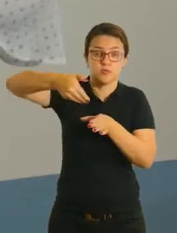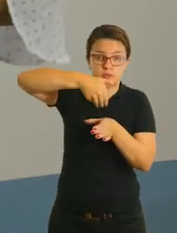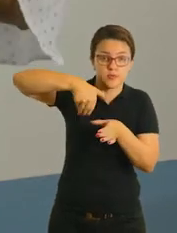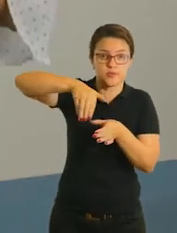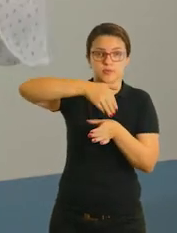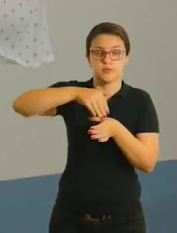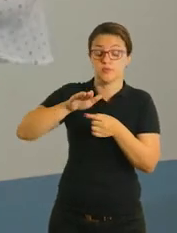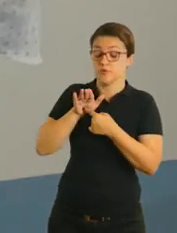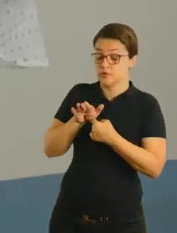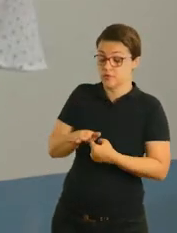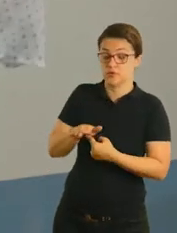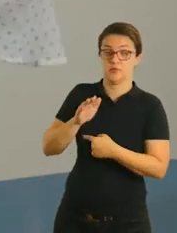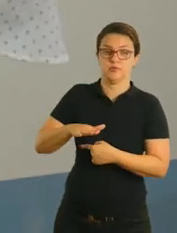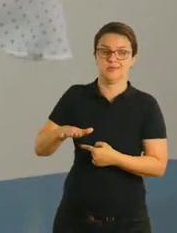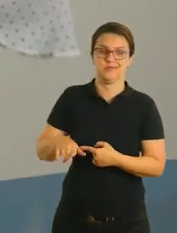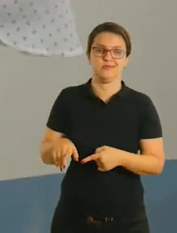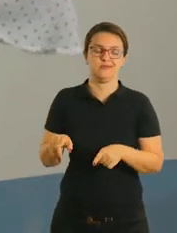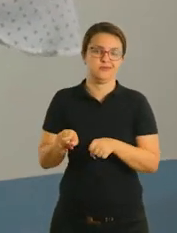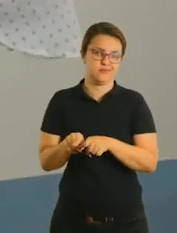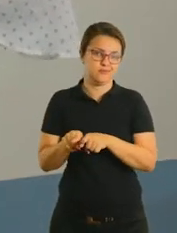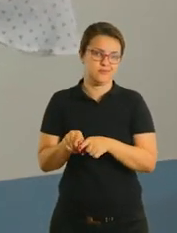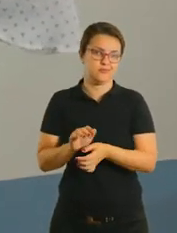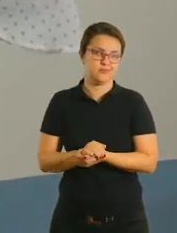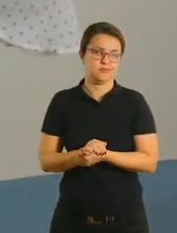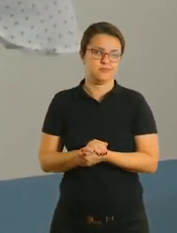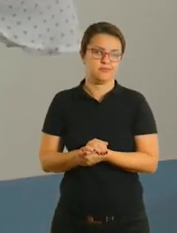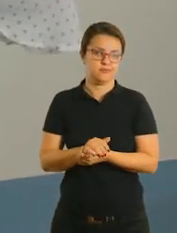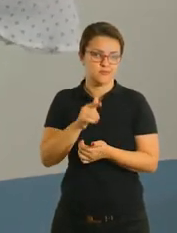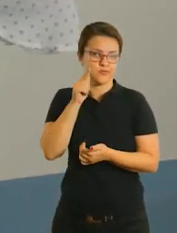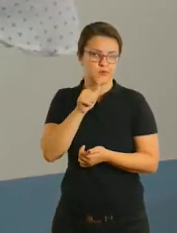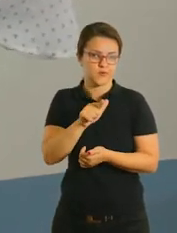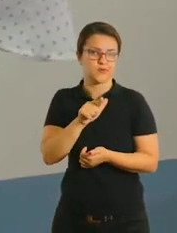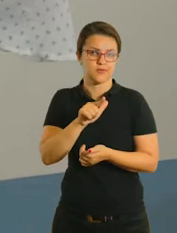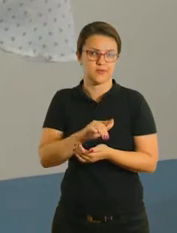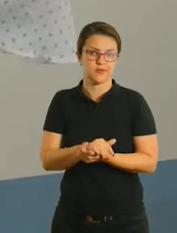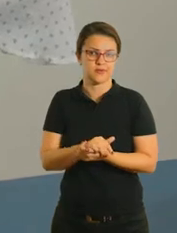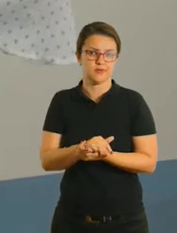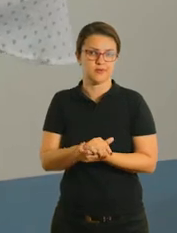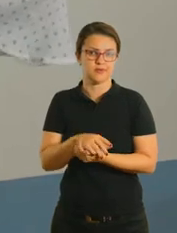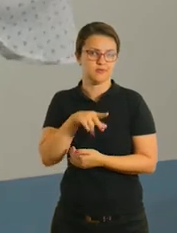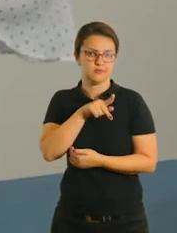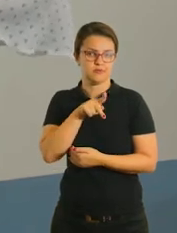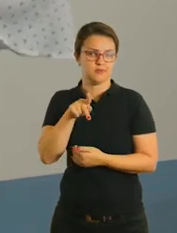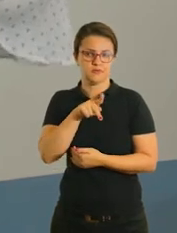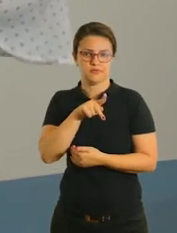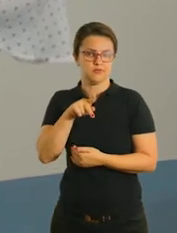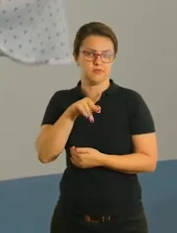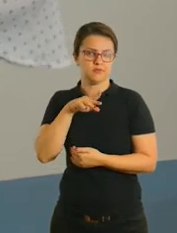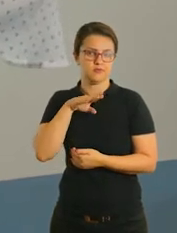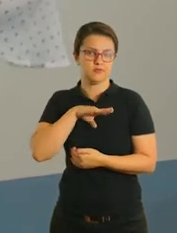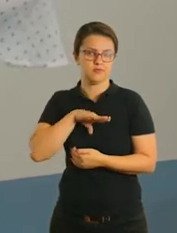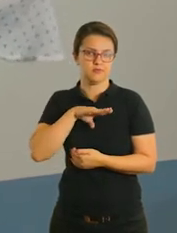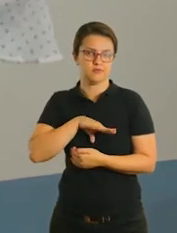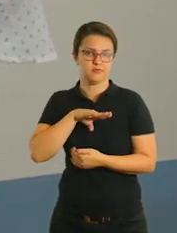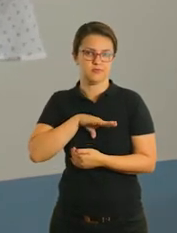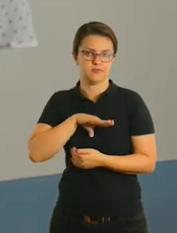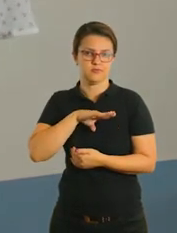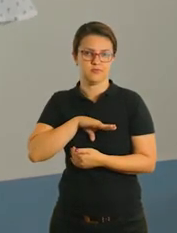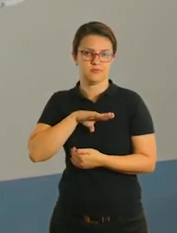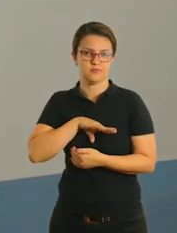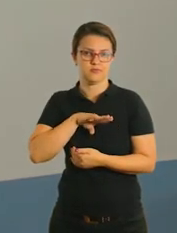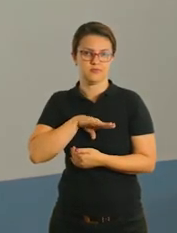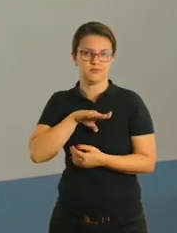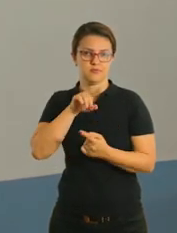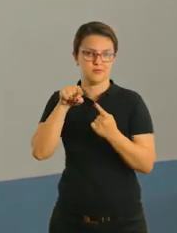criança. E aí a gente consegue atender os pedidos aí da professora de língua portuguesa. Matemática, né?